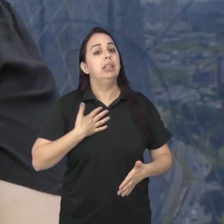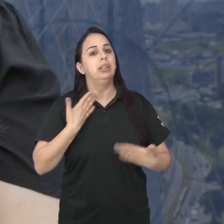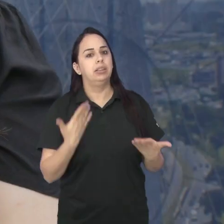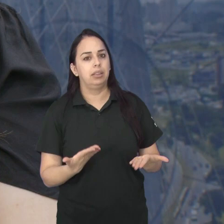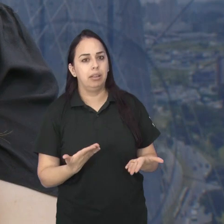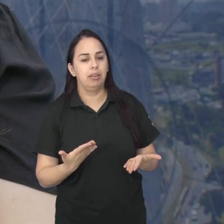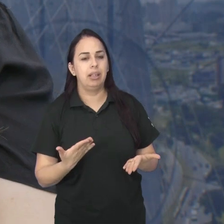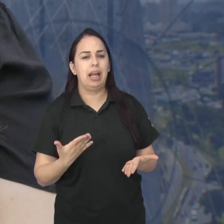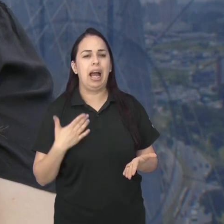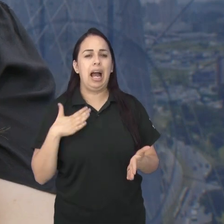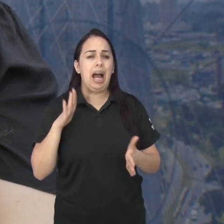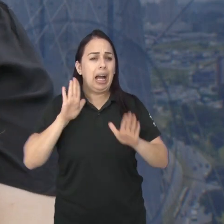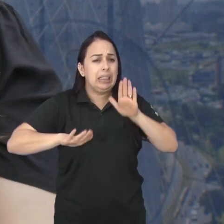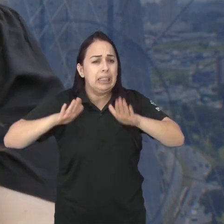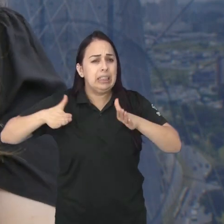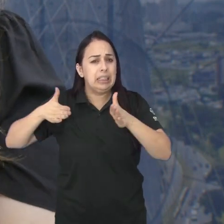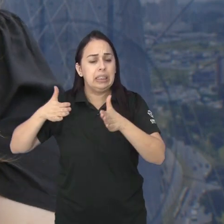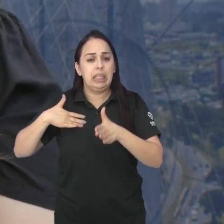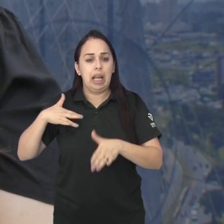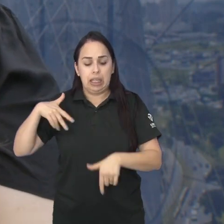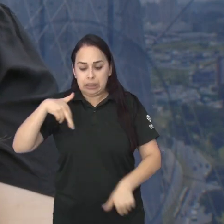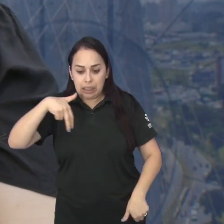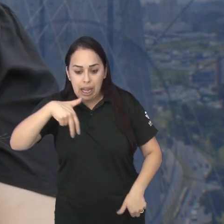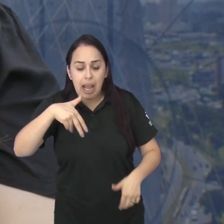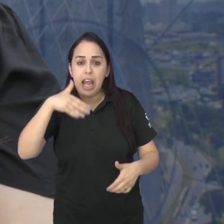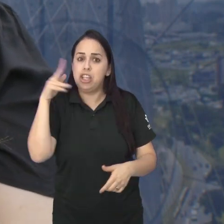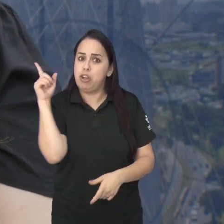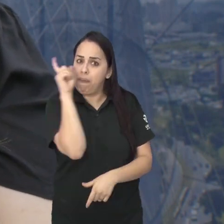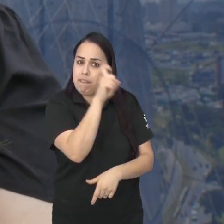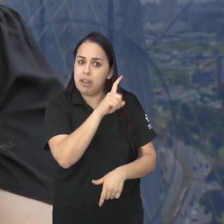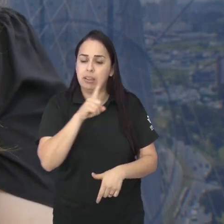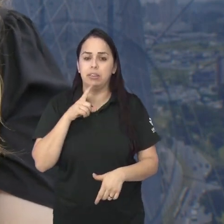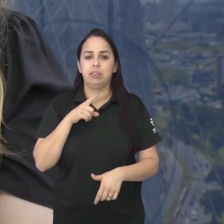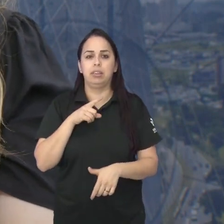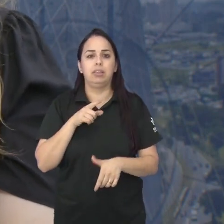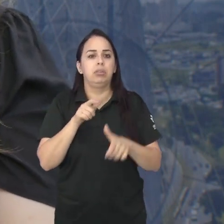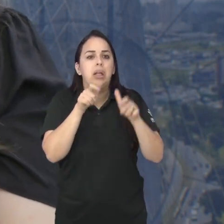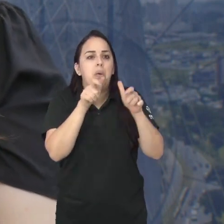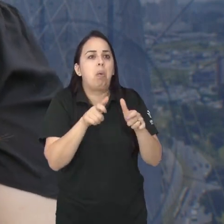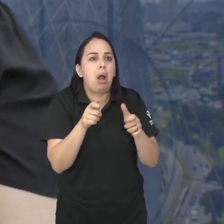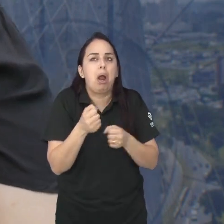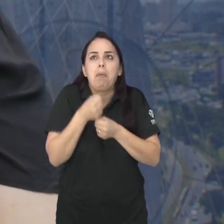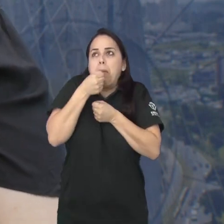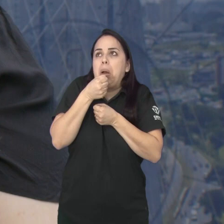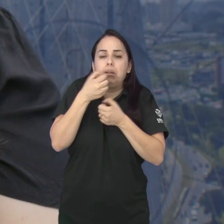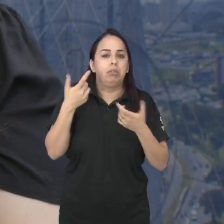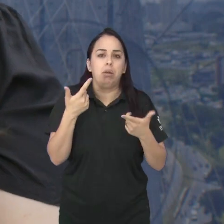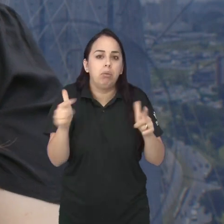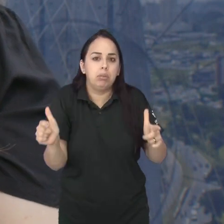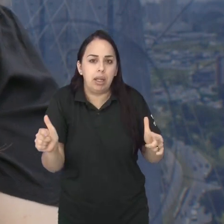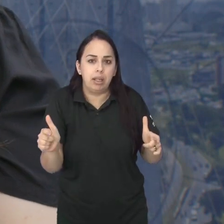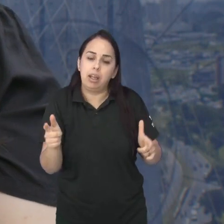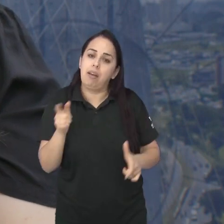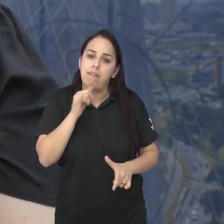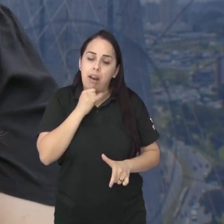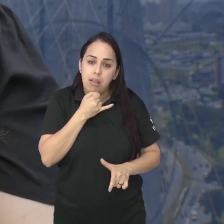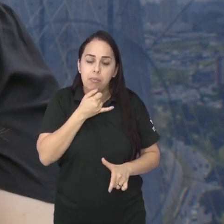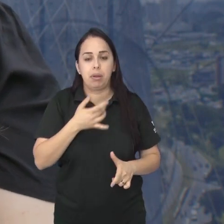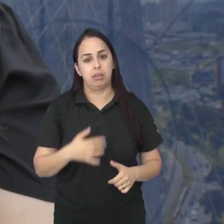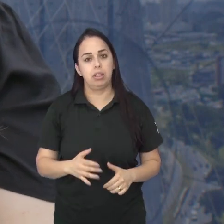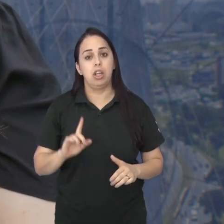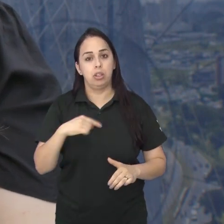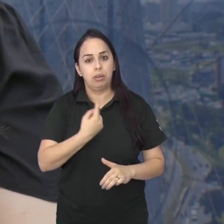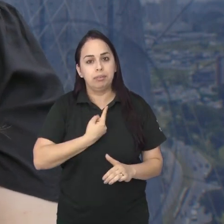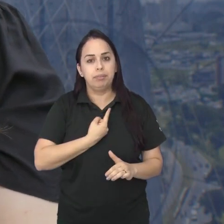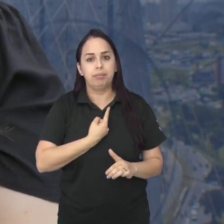muitas vezes essas áreas são de difícil acesso. Então não tem uma área onde você consegue se abrigar, não tem o que fazer.